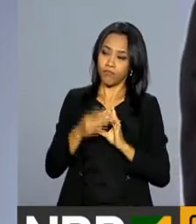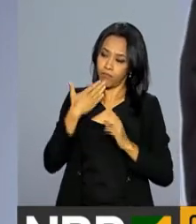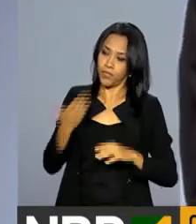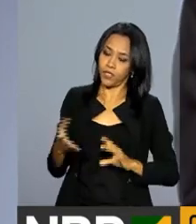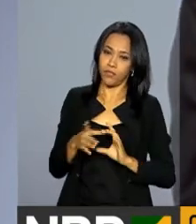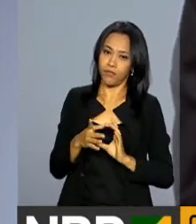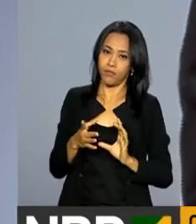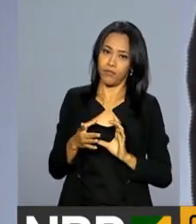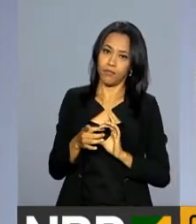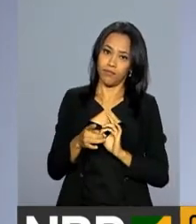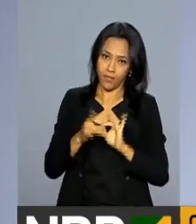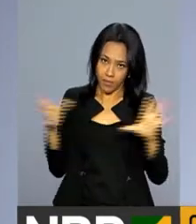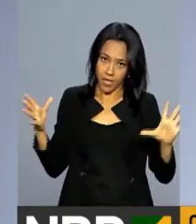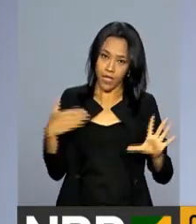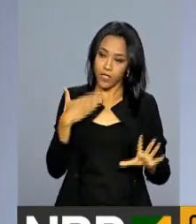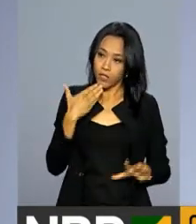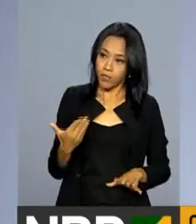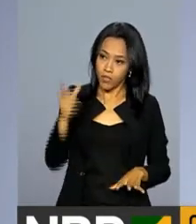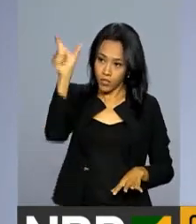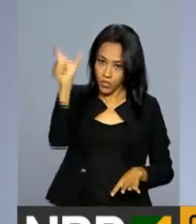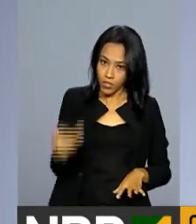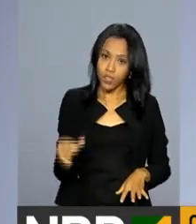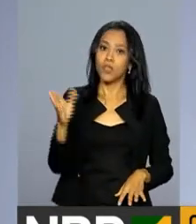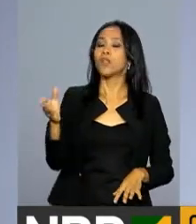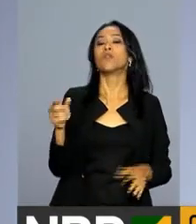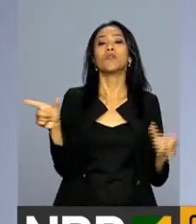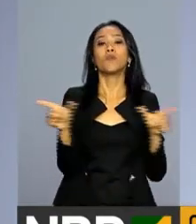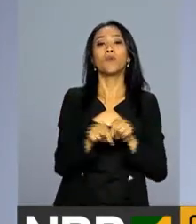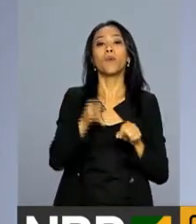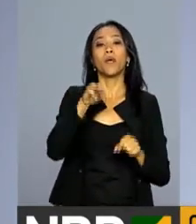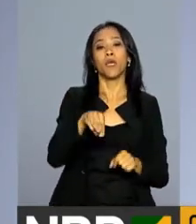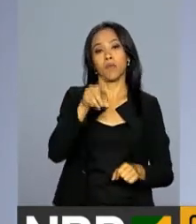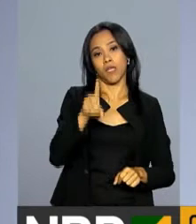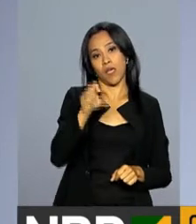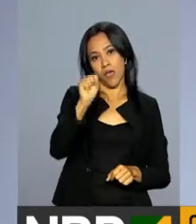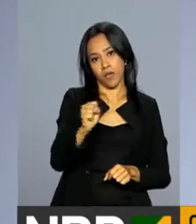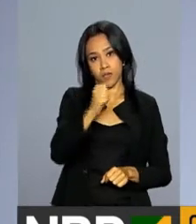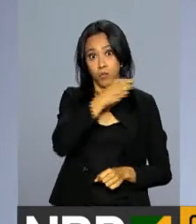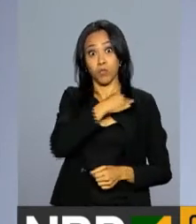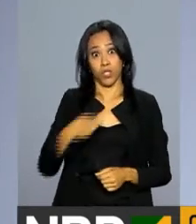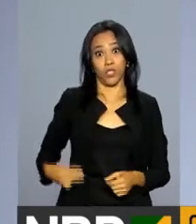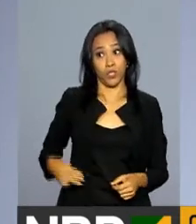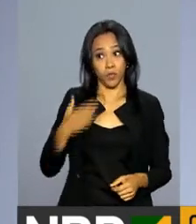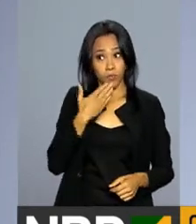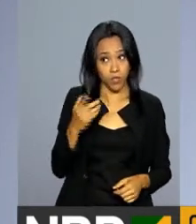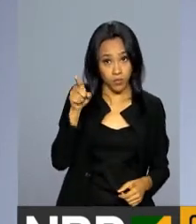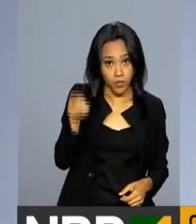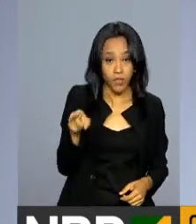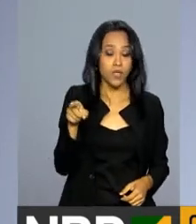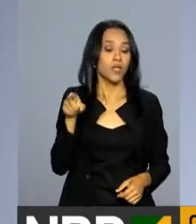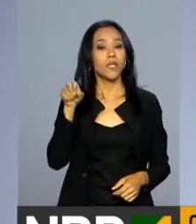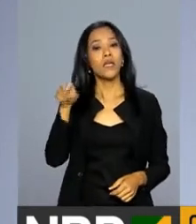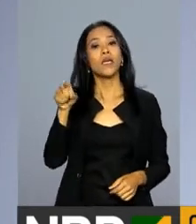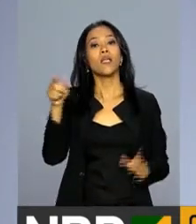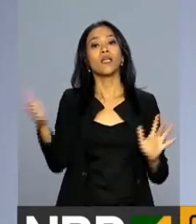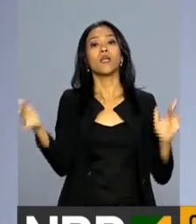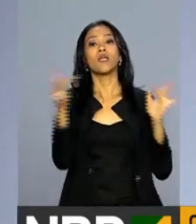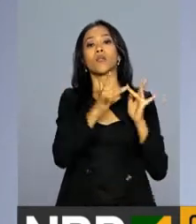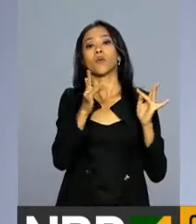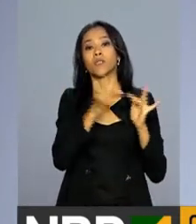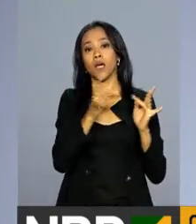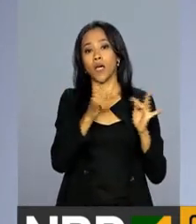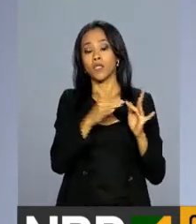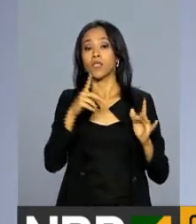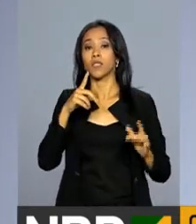de pedir ao ministro do desenvolvimento social hoje beltrame para entrar em contato porque nós avançamos ao lado do